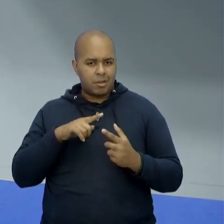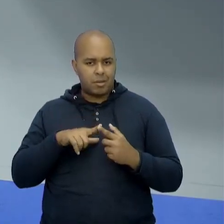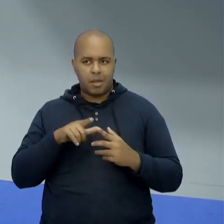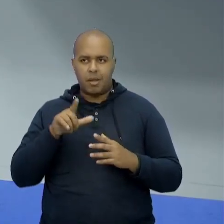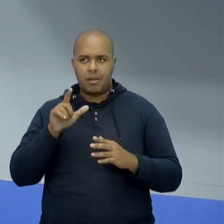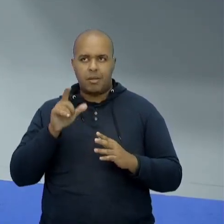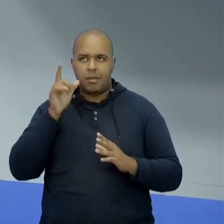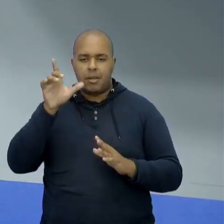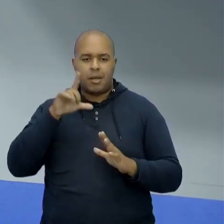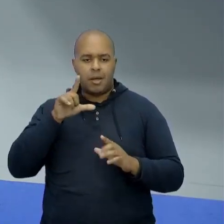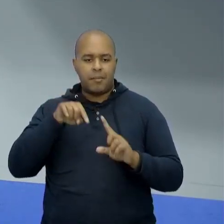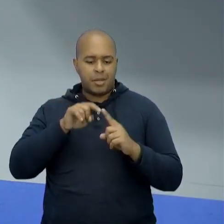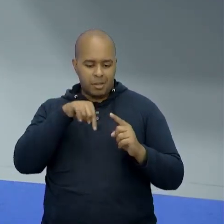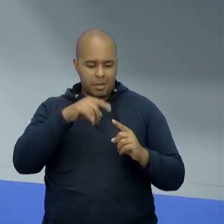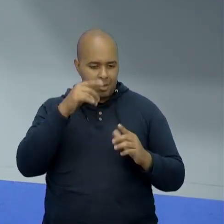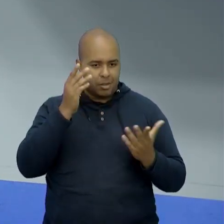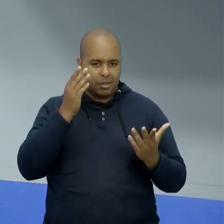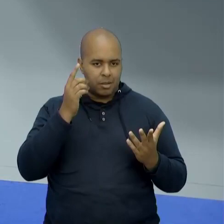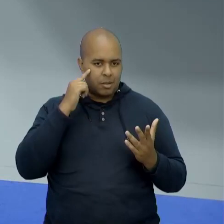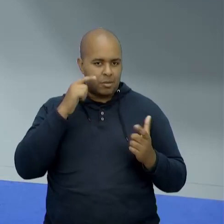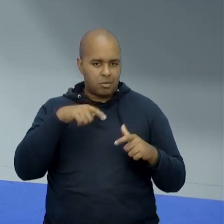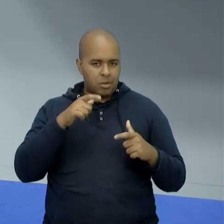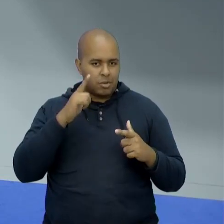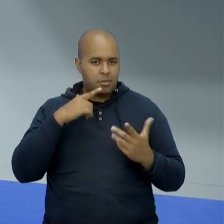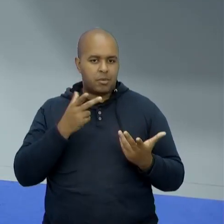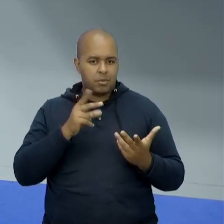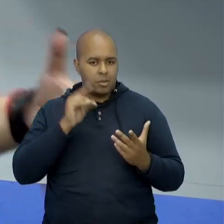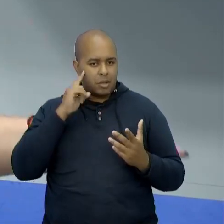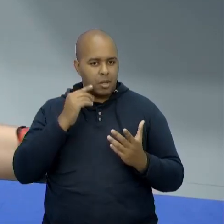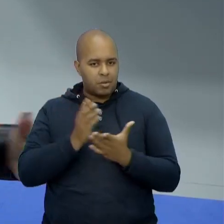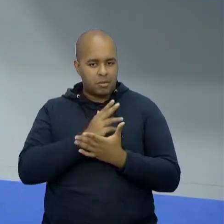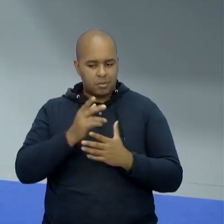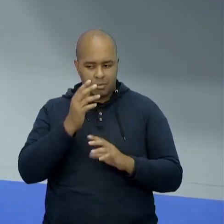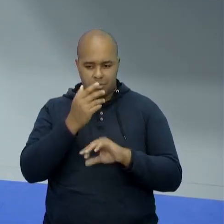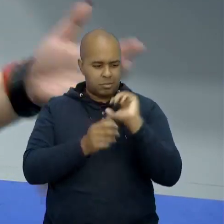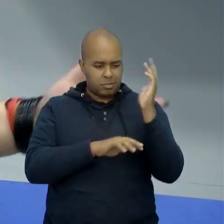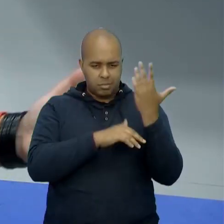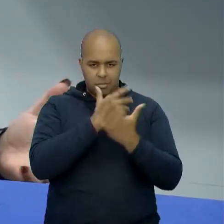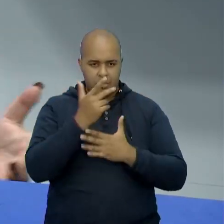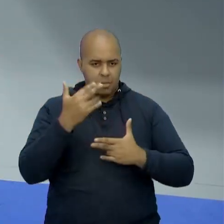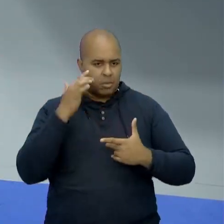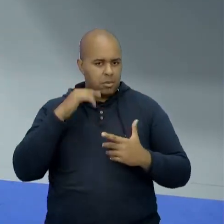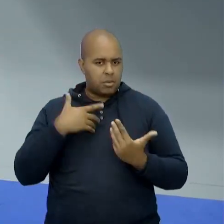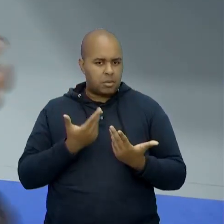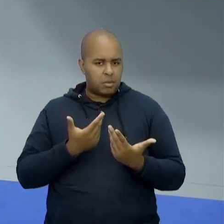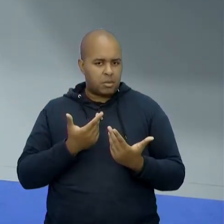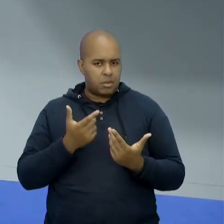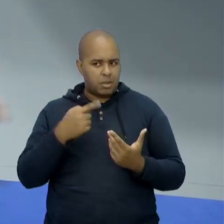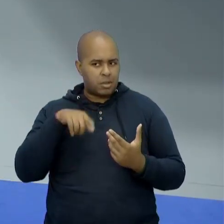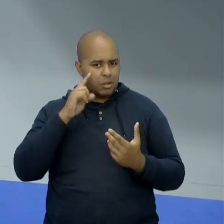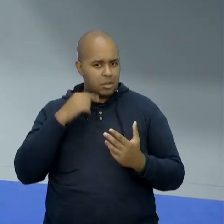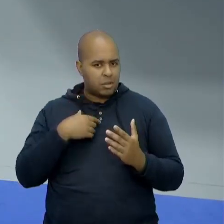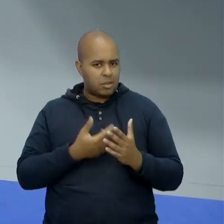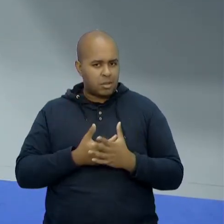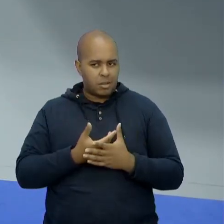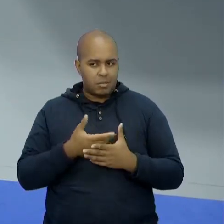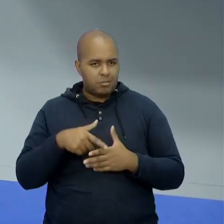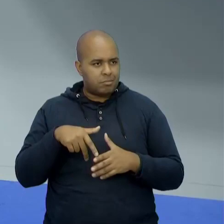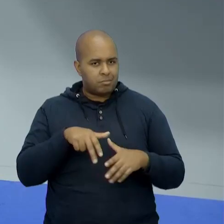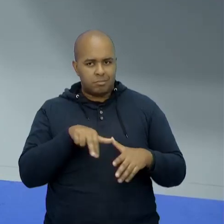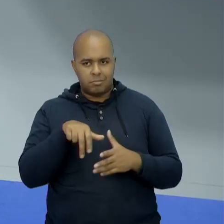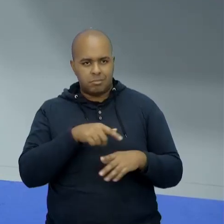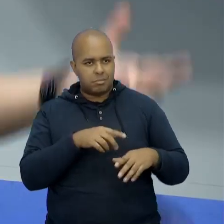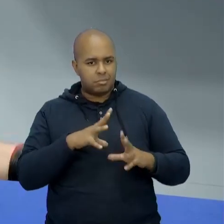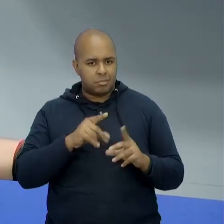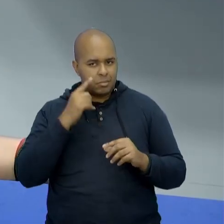tá lá e a gente que é onde, pô, tá a maioria das florestas, tá a maioria dos recursos, a gente tá patinando, só que a gente tem